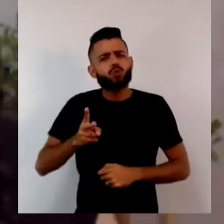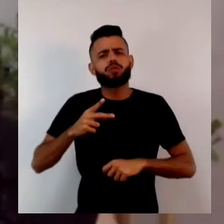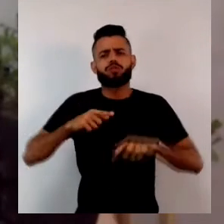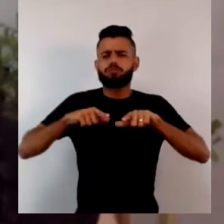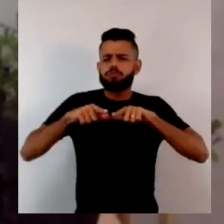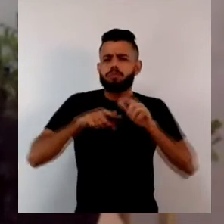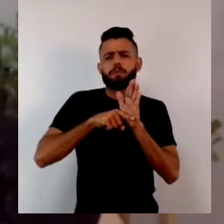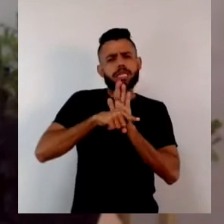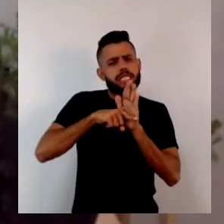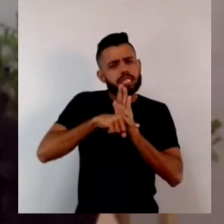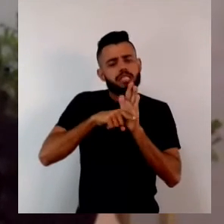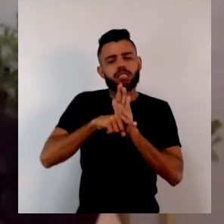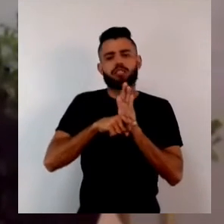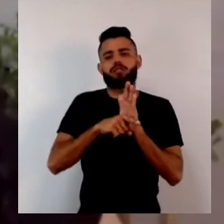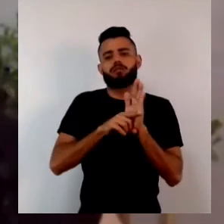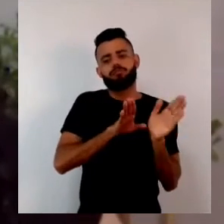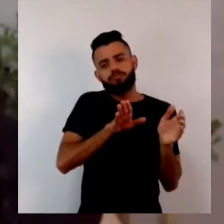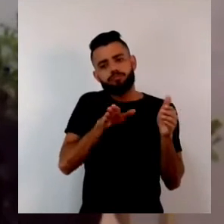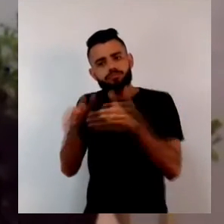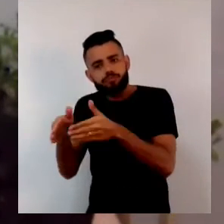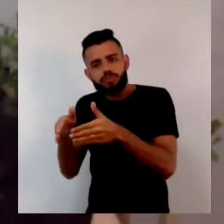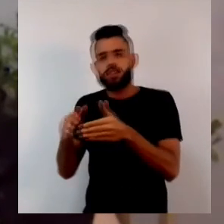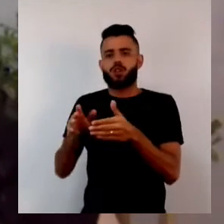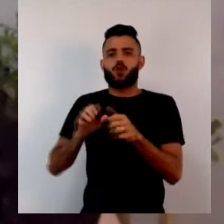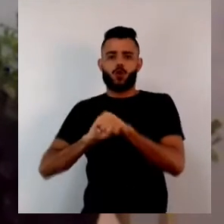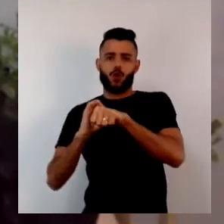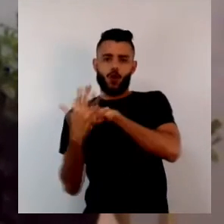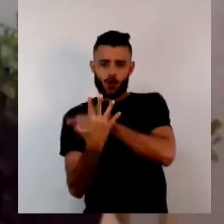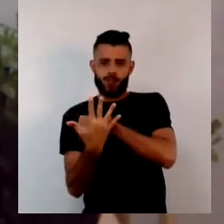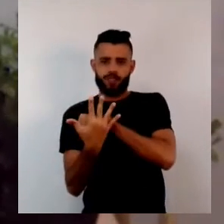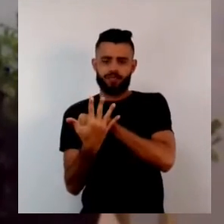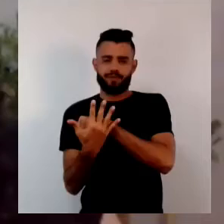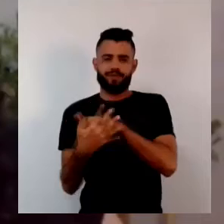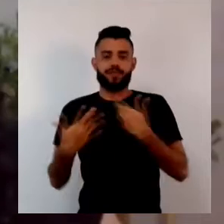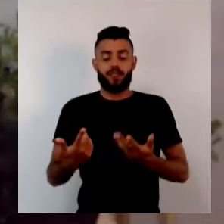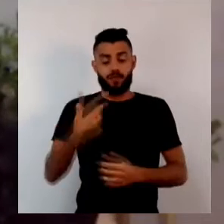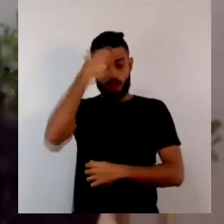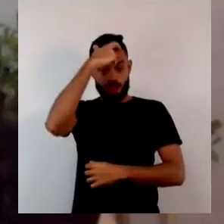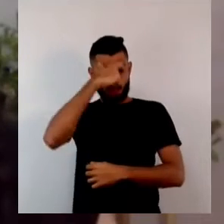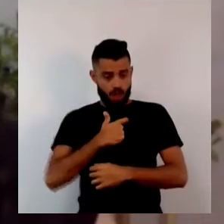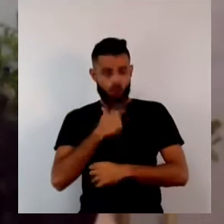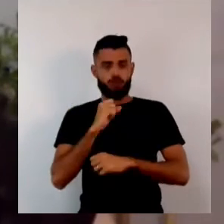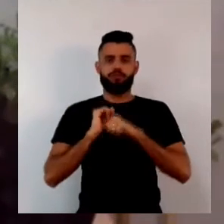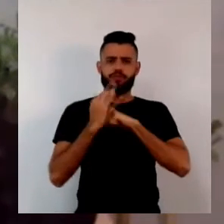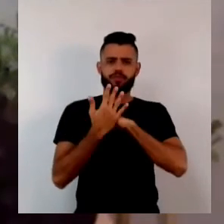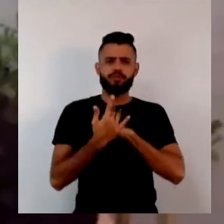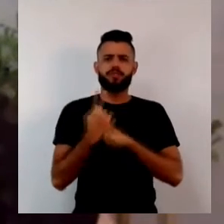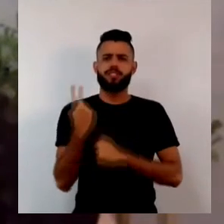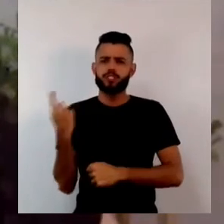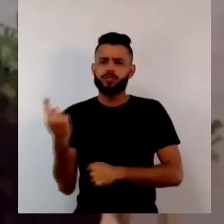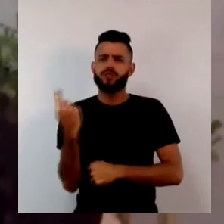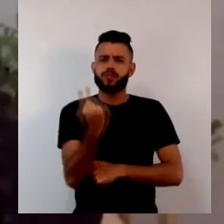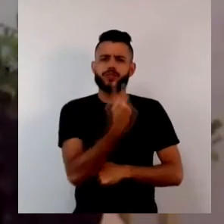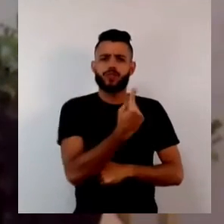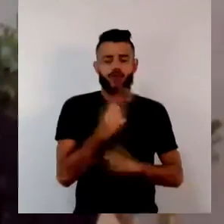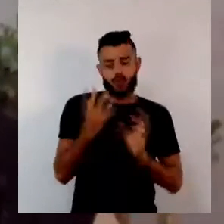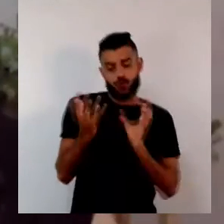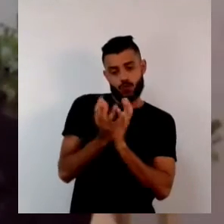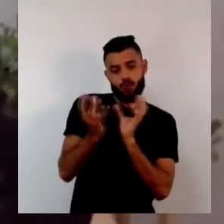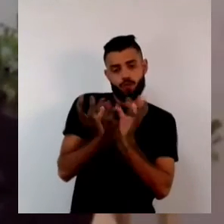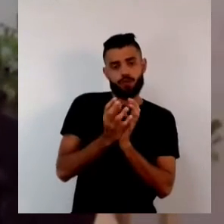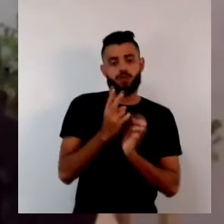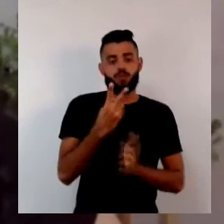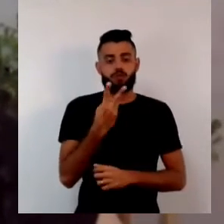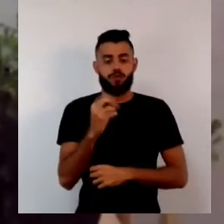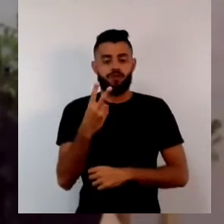o coronavírus. Então, como cientista, individualmente ou dentro do nosso grupo, 2020 foi um ano muito bom. Foi um ano que a